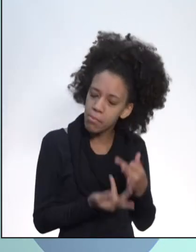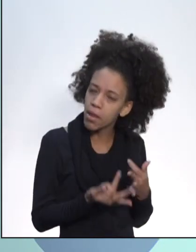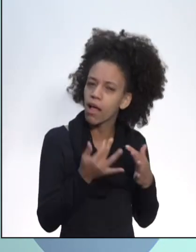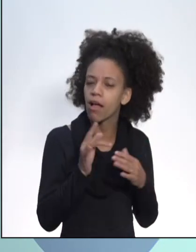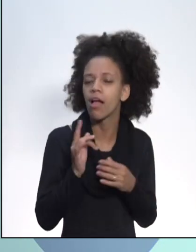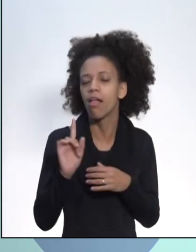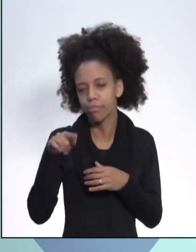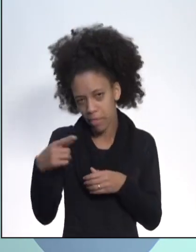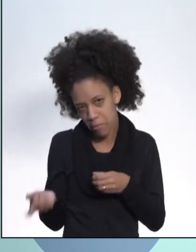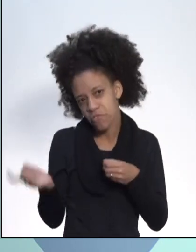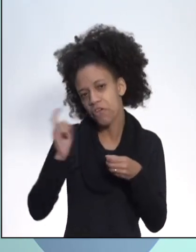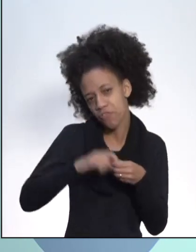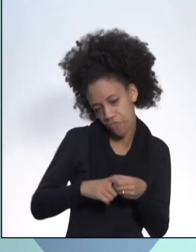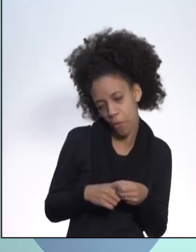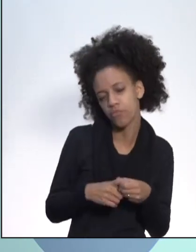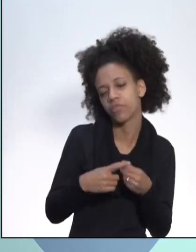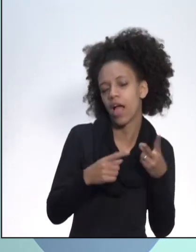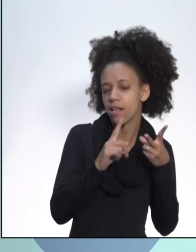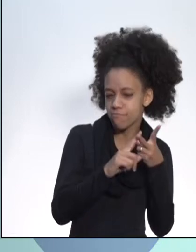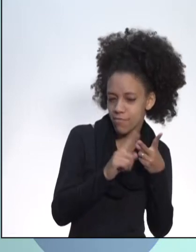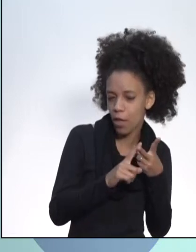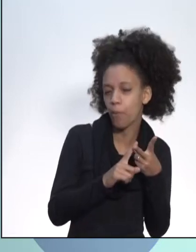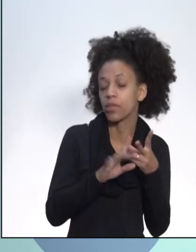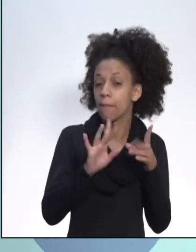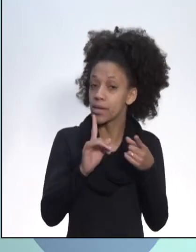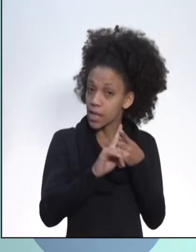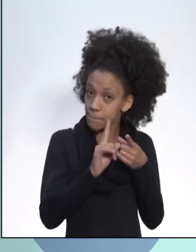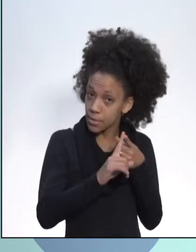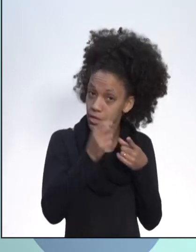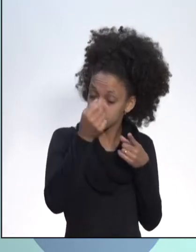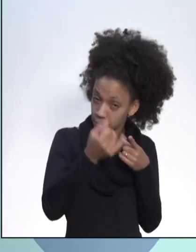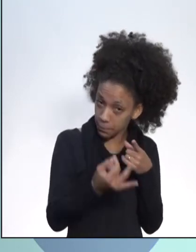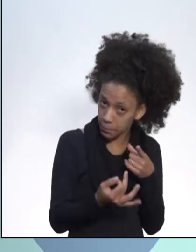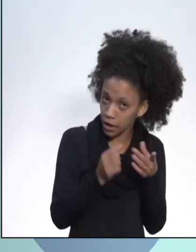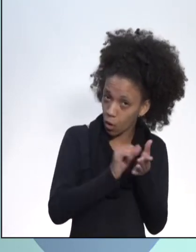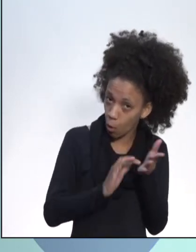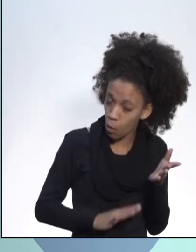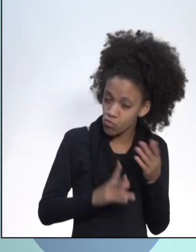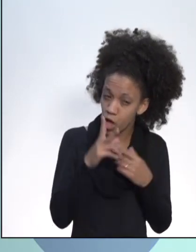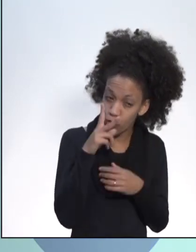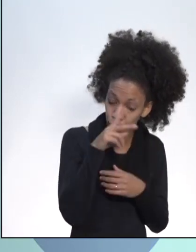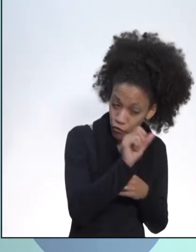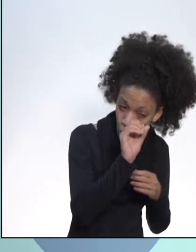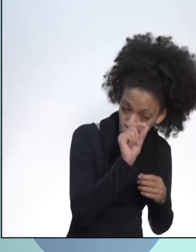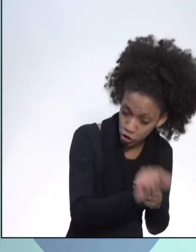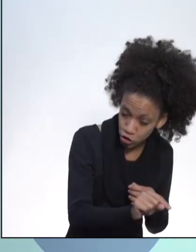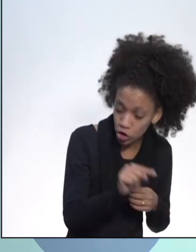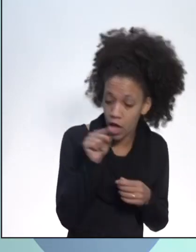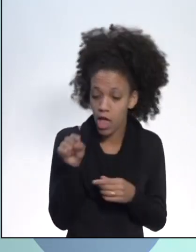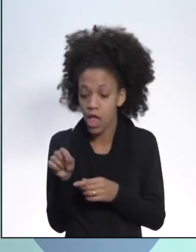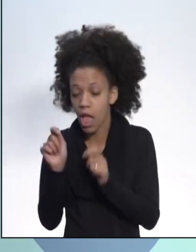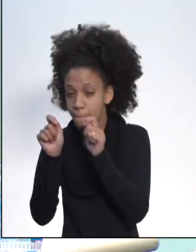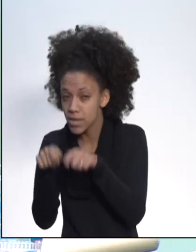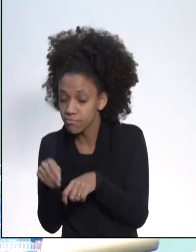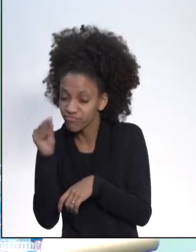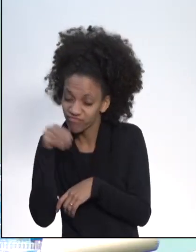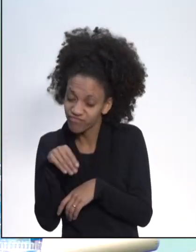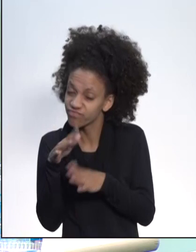segunda atividade, aí eu explico um pouco melhor. Mas a primeira atividade é o ponto forte e fragilidade.